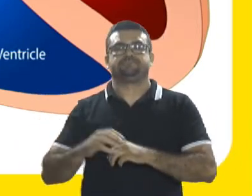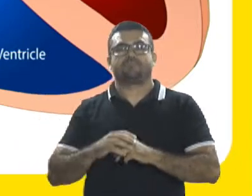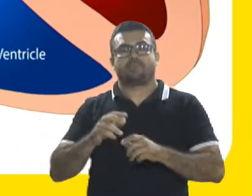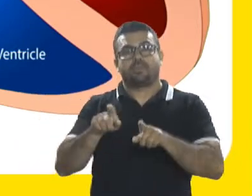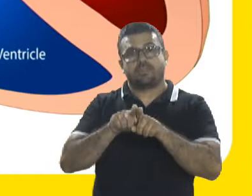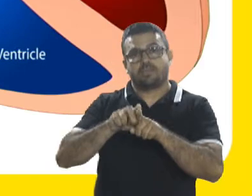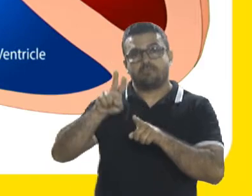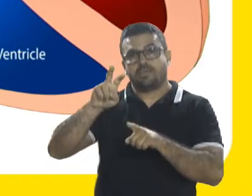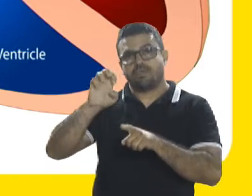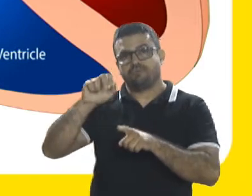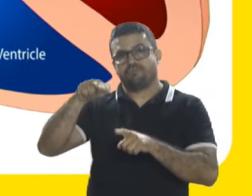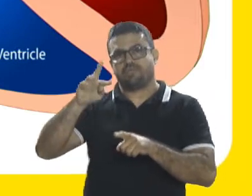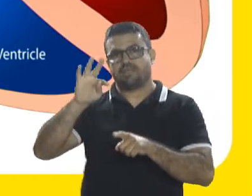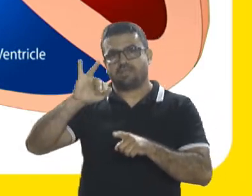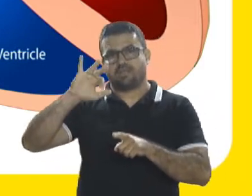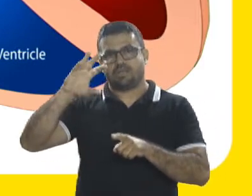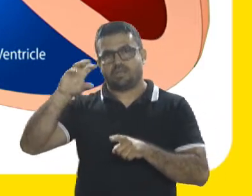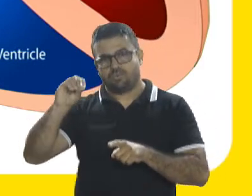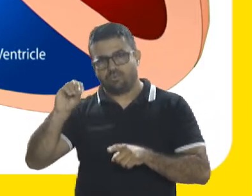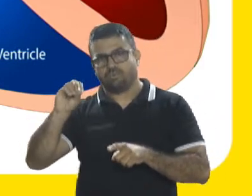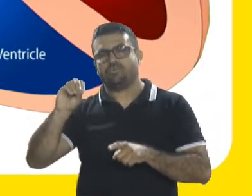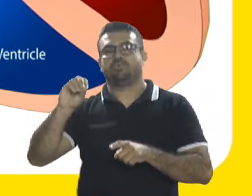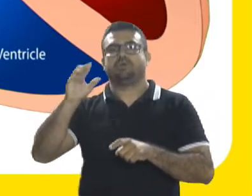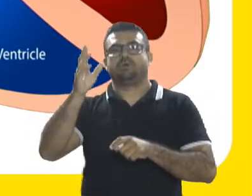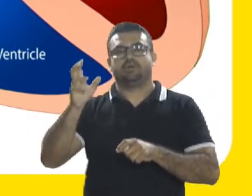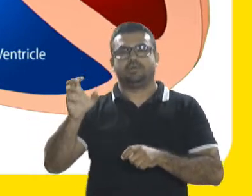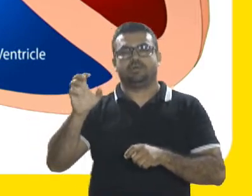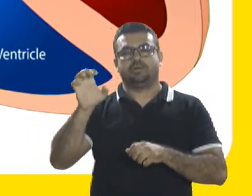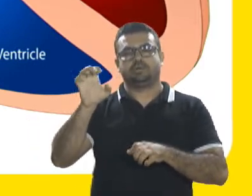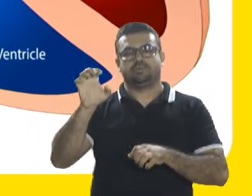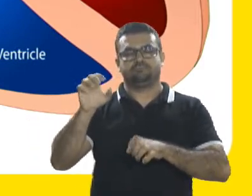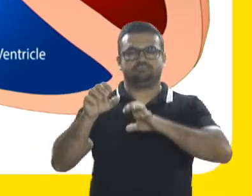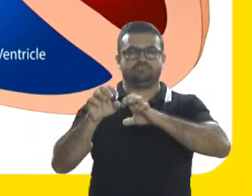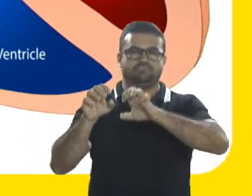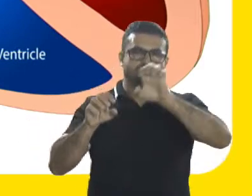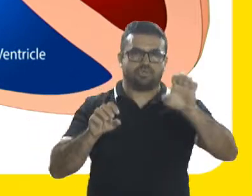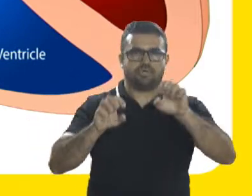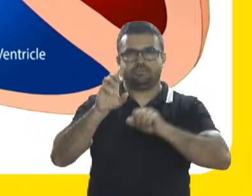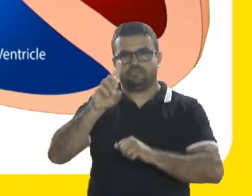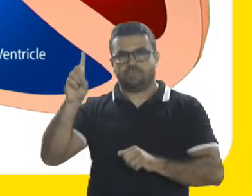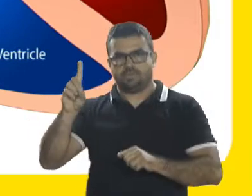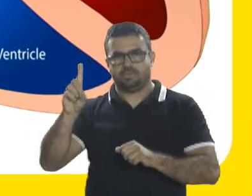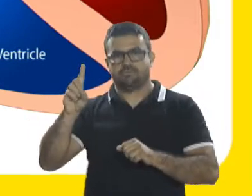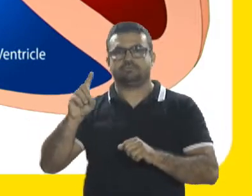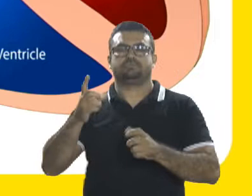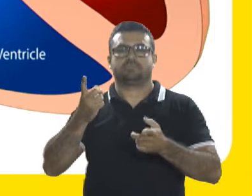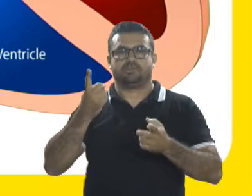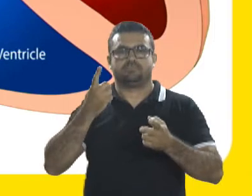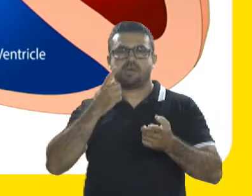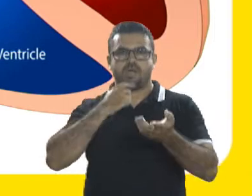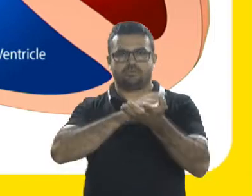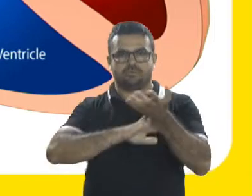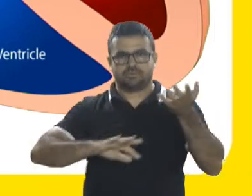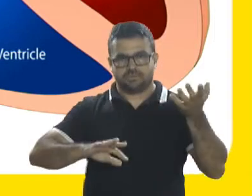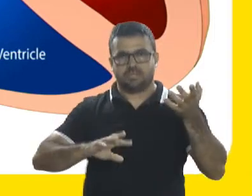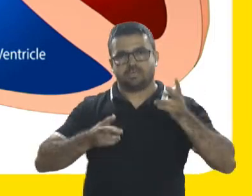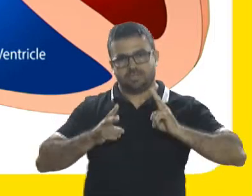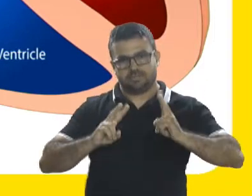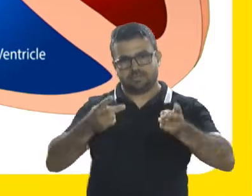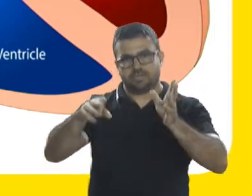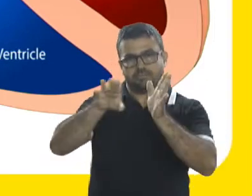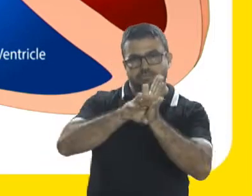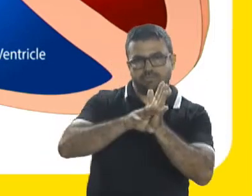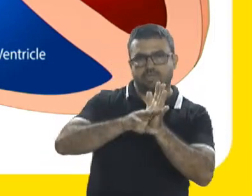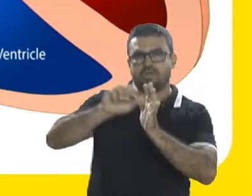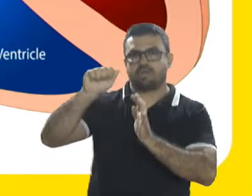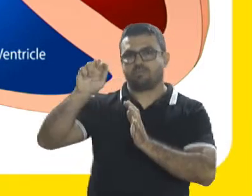ventrículo direito e o ventrículo esquerdo. Então o sangue vai vir sempre para o átrio direito, ele vai